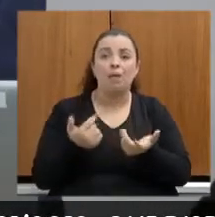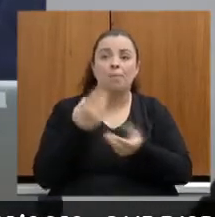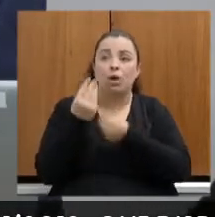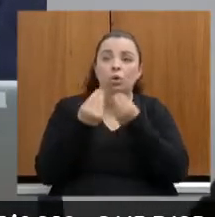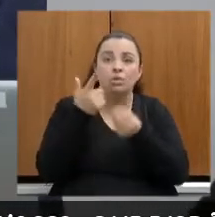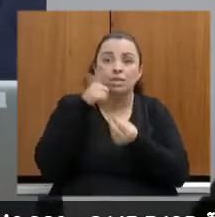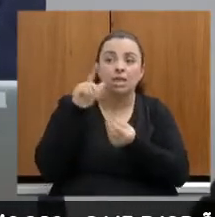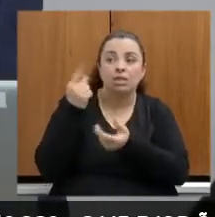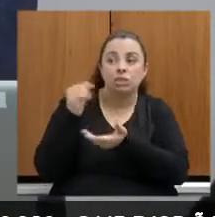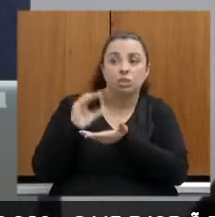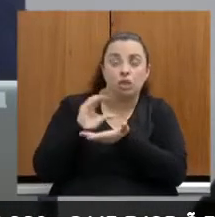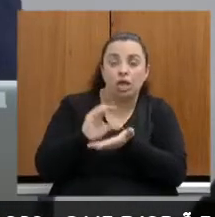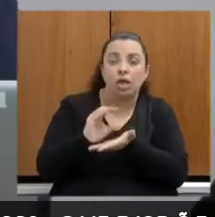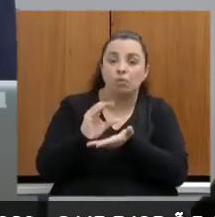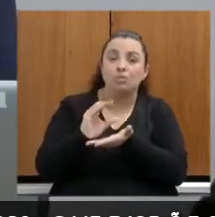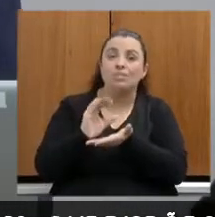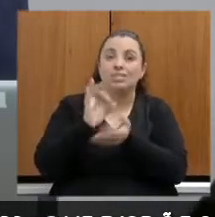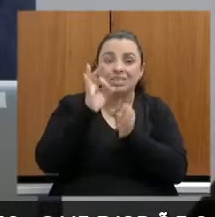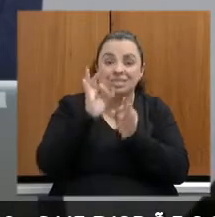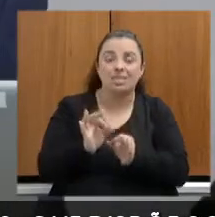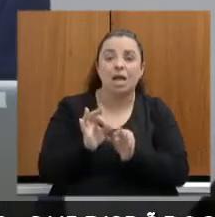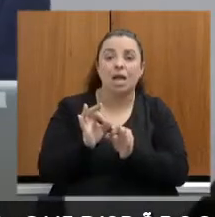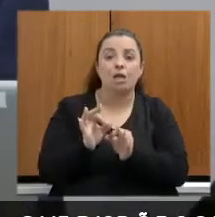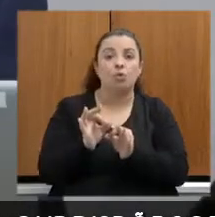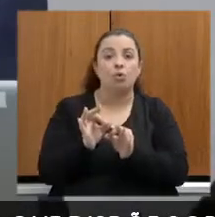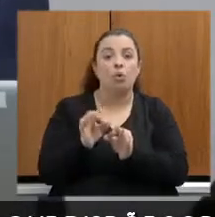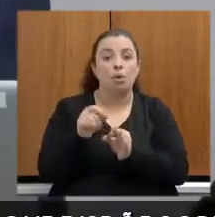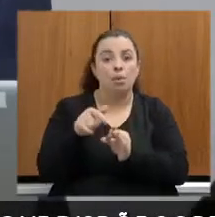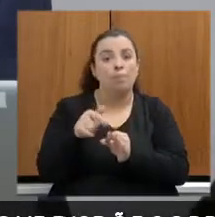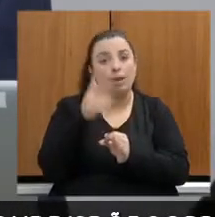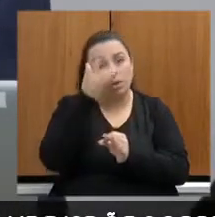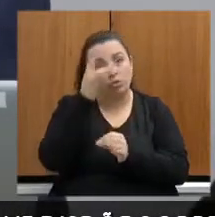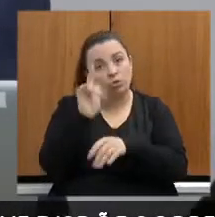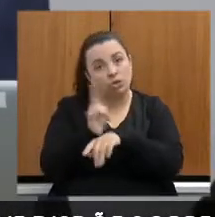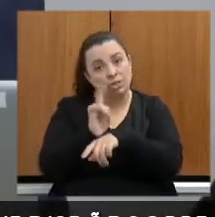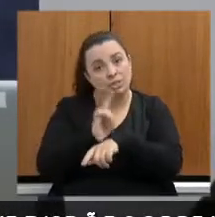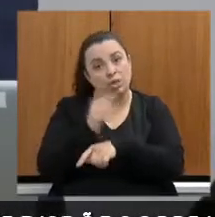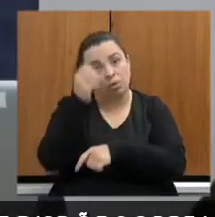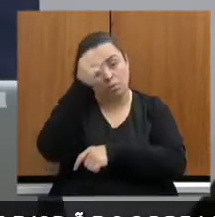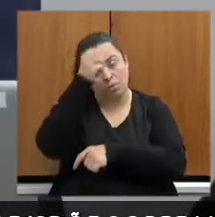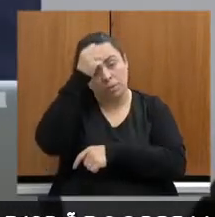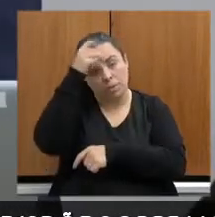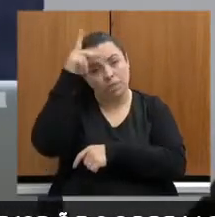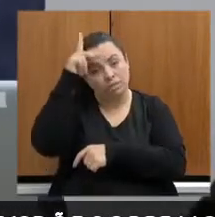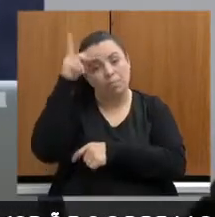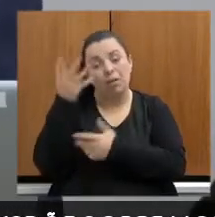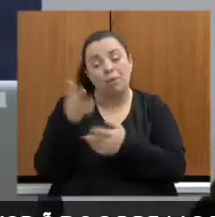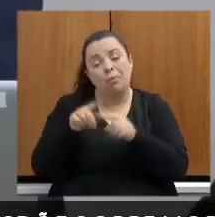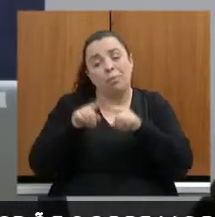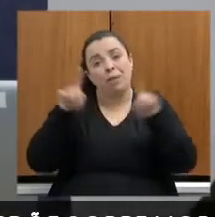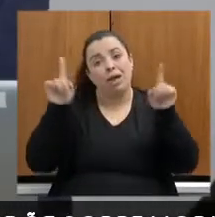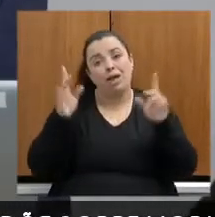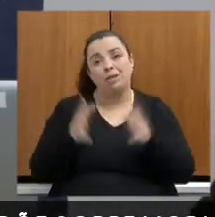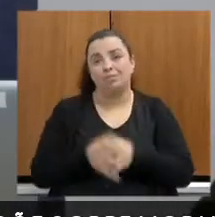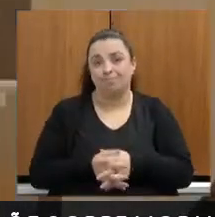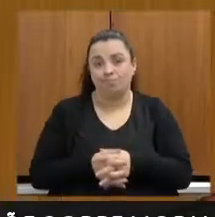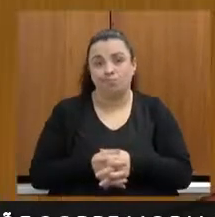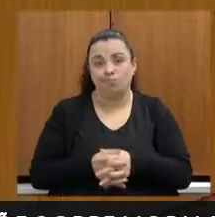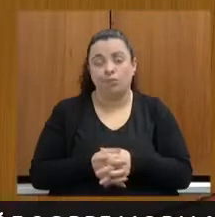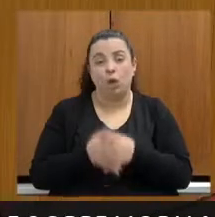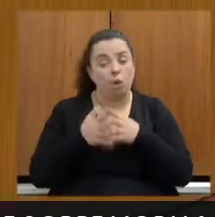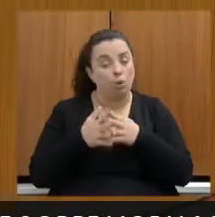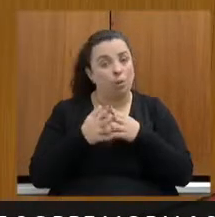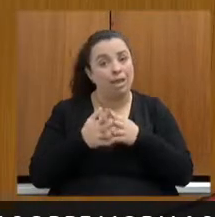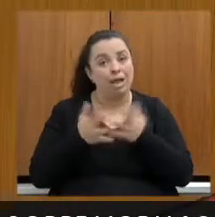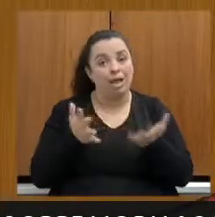dinheiro tenha fica à disposição do gestor Municipal então é complicado só que fala nisso saúde